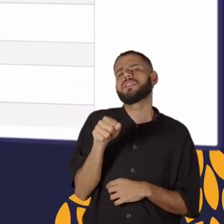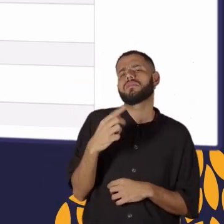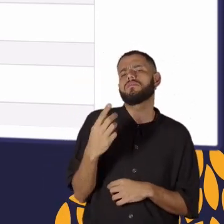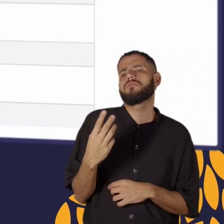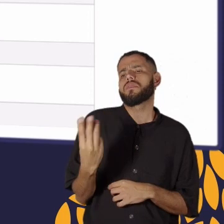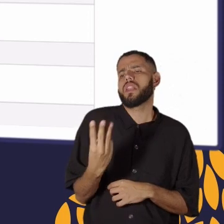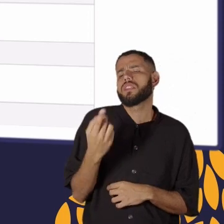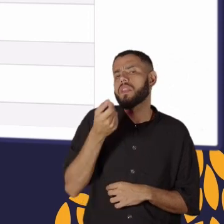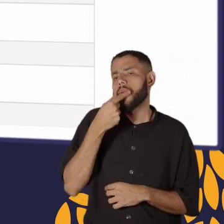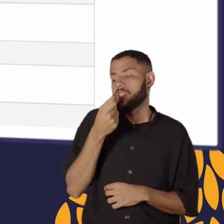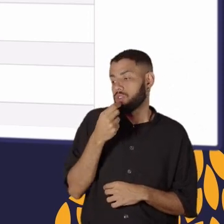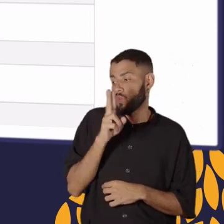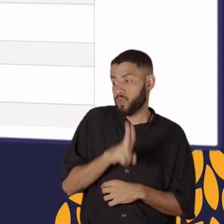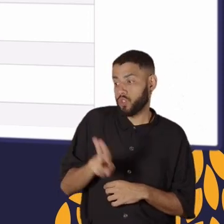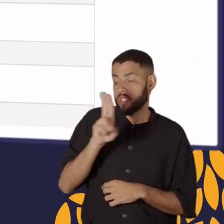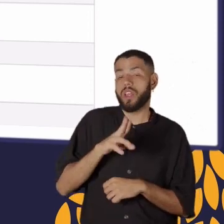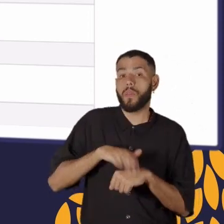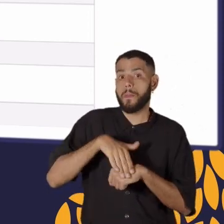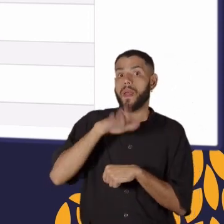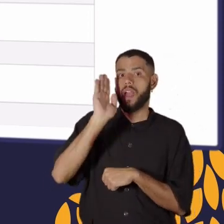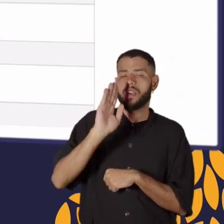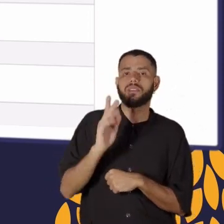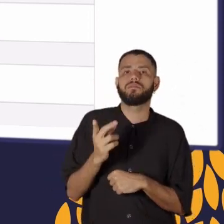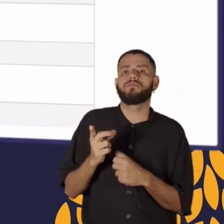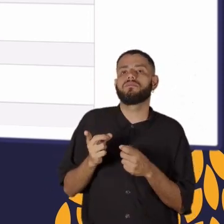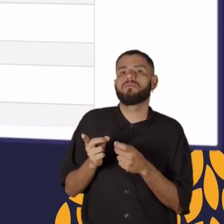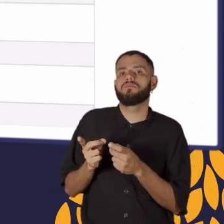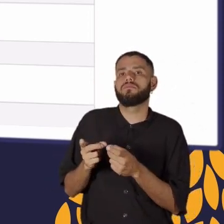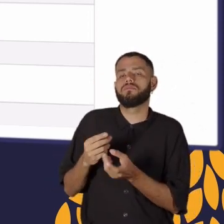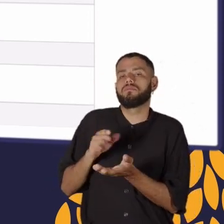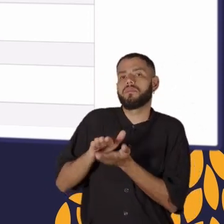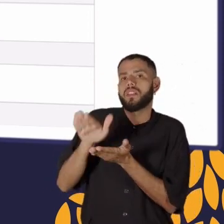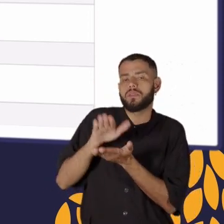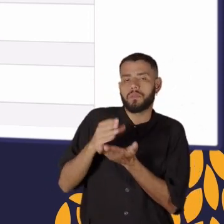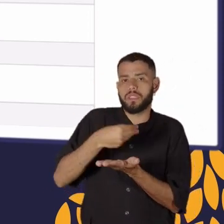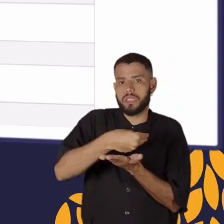utilizados, mais prescritos, e que era meio que